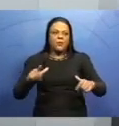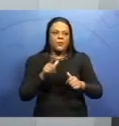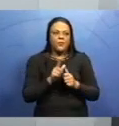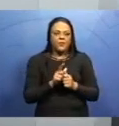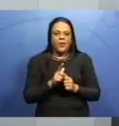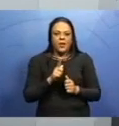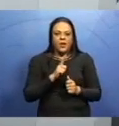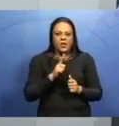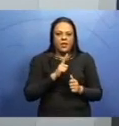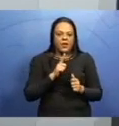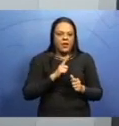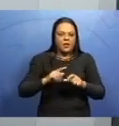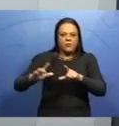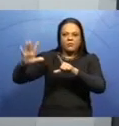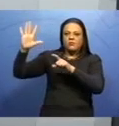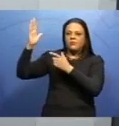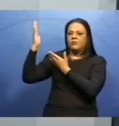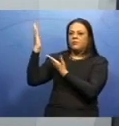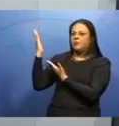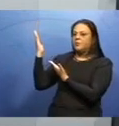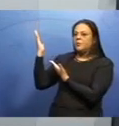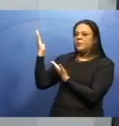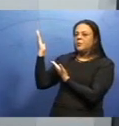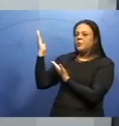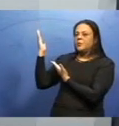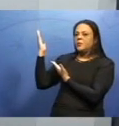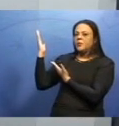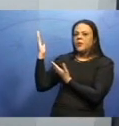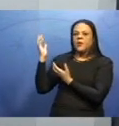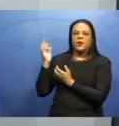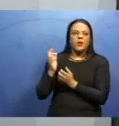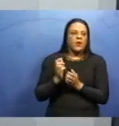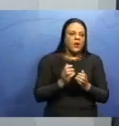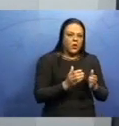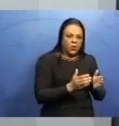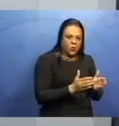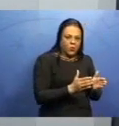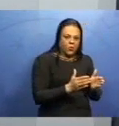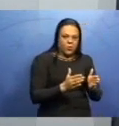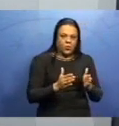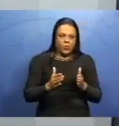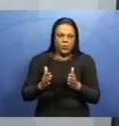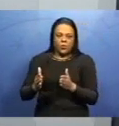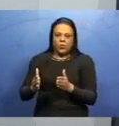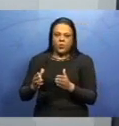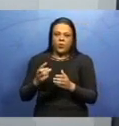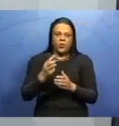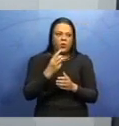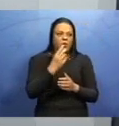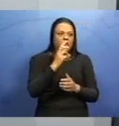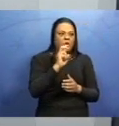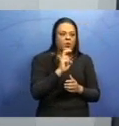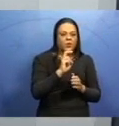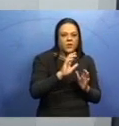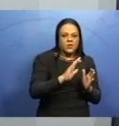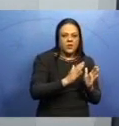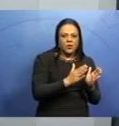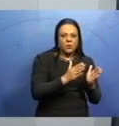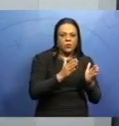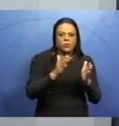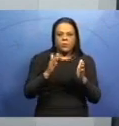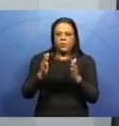Aqui nós temos o processo que é a condensação, a precipitação, a transpiração, infiltração e